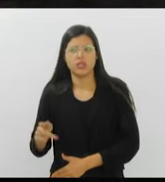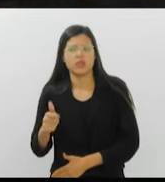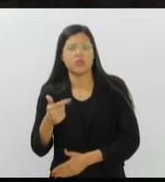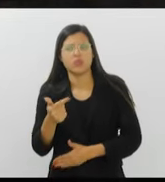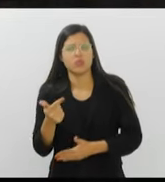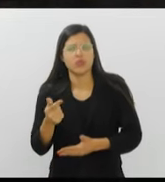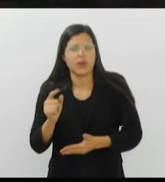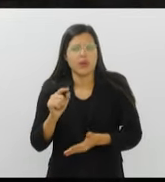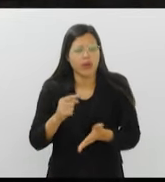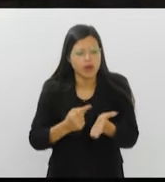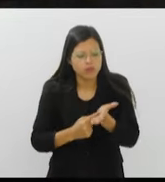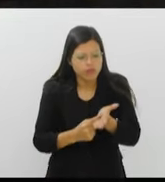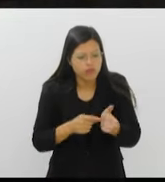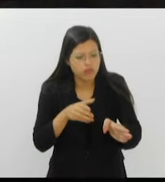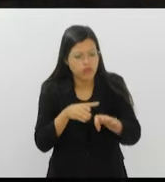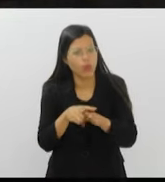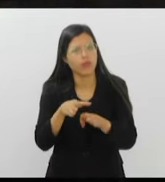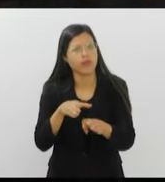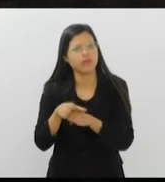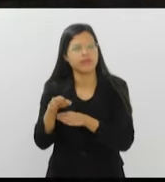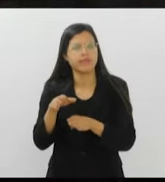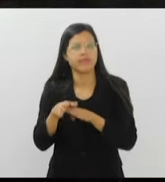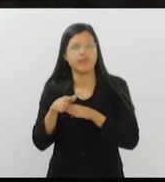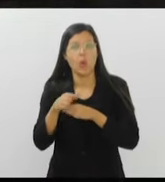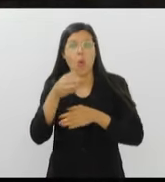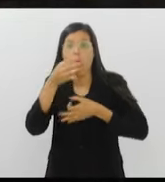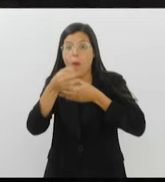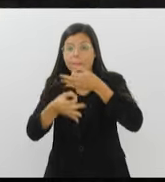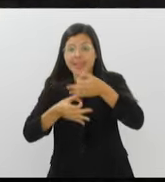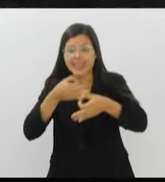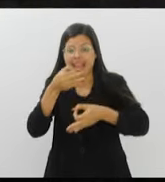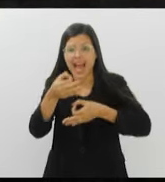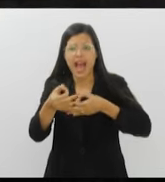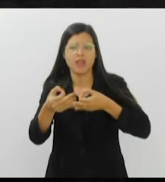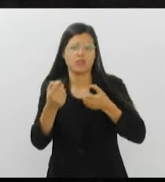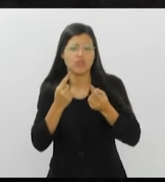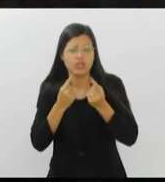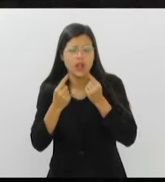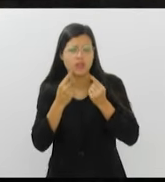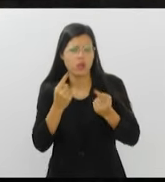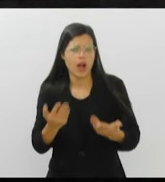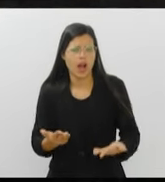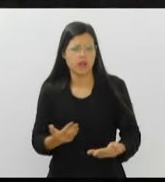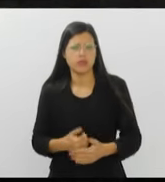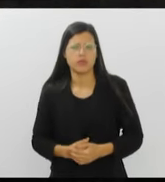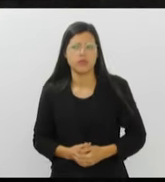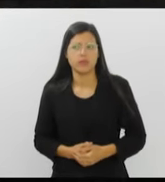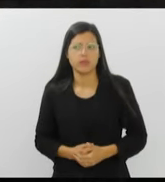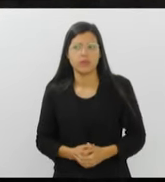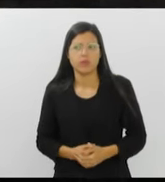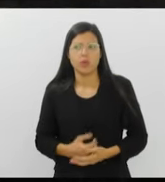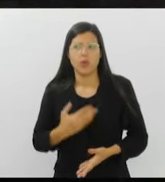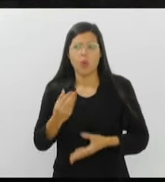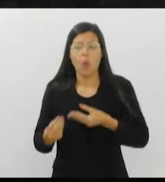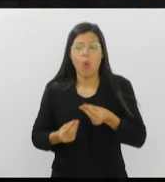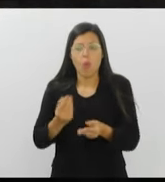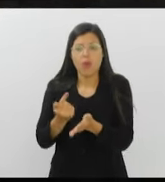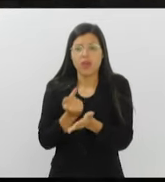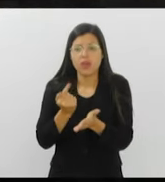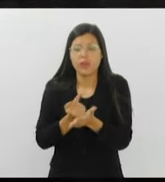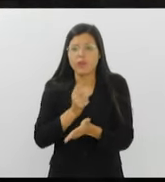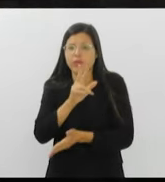mobilizados, instruídos, opinado, dialogado para como aqueles livros têm que ser